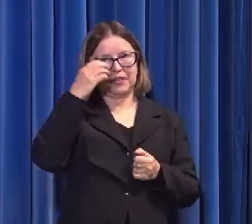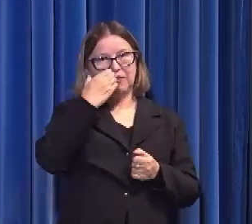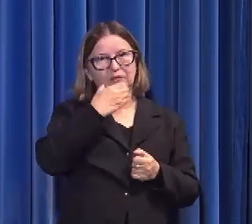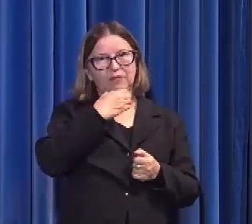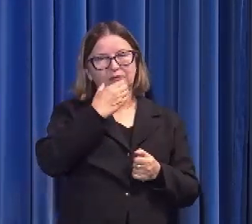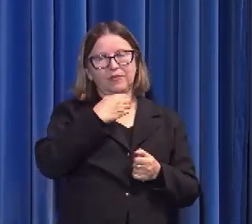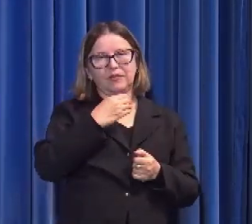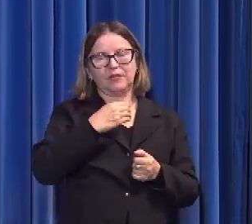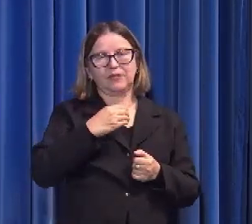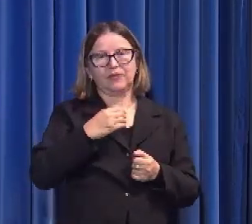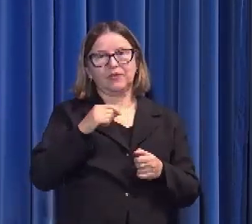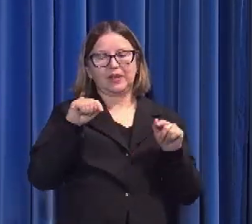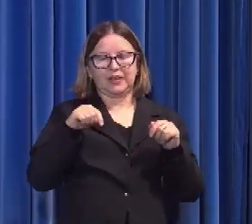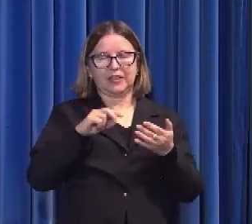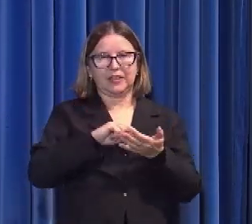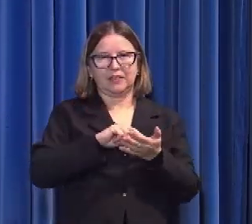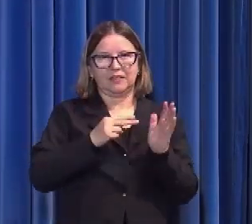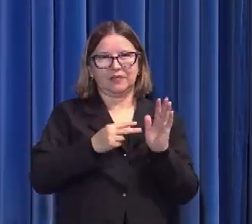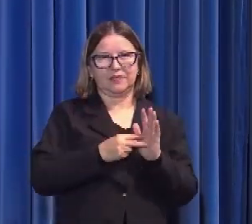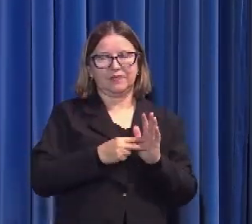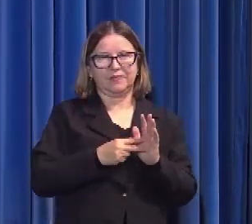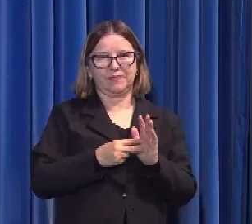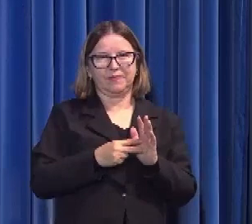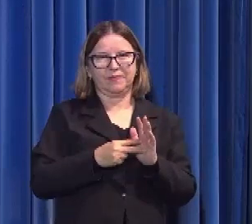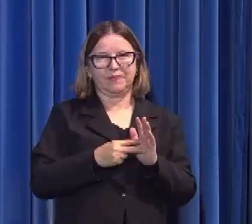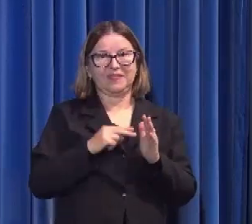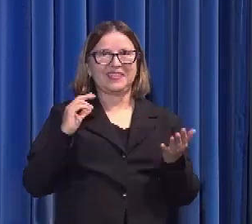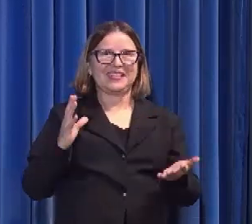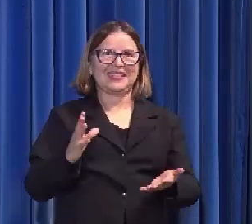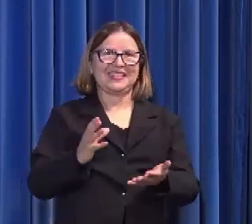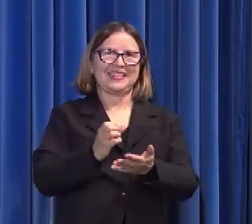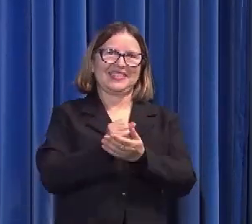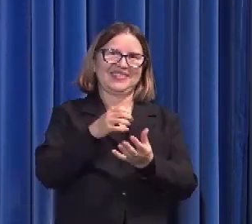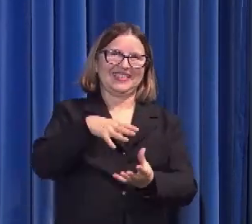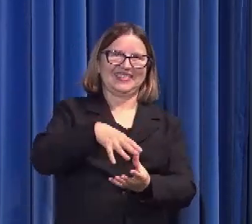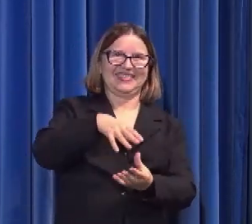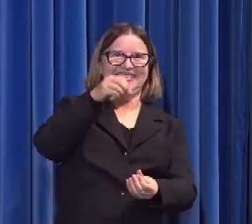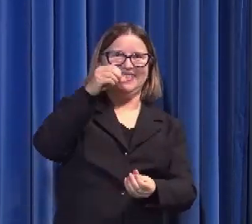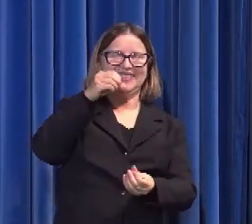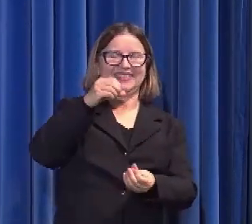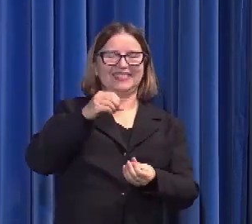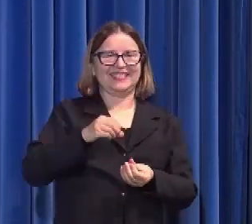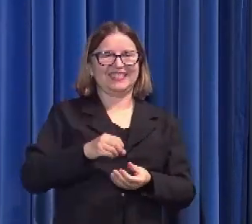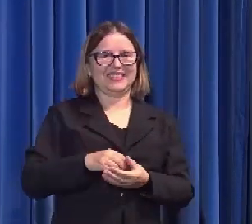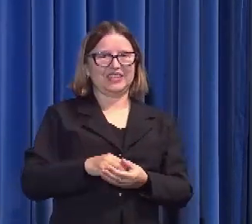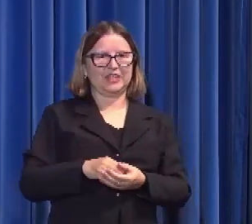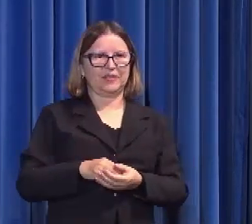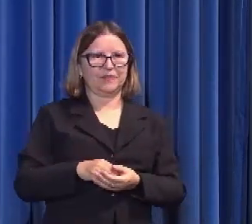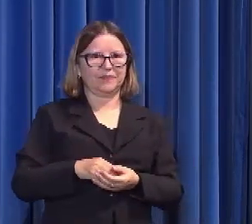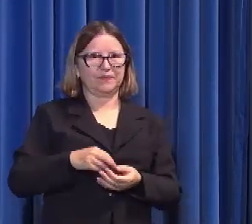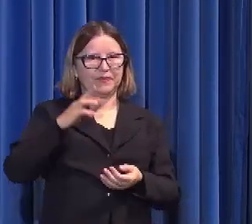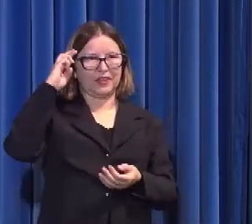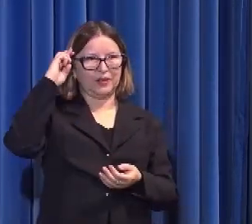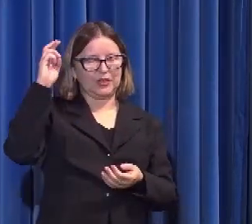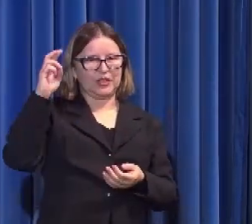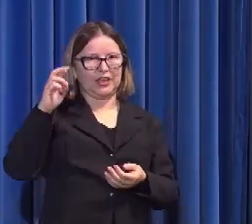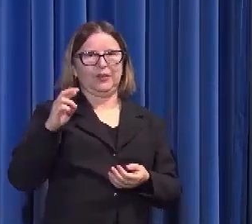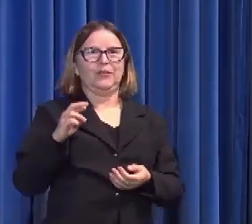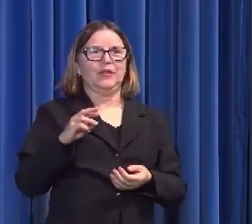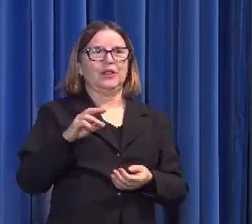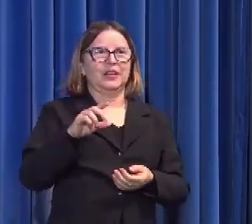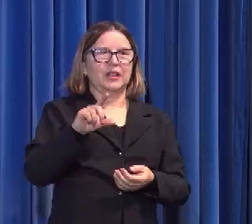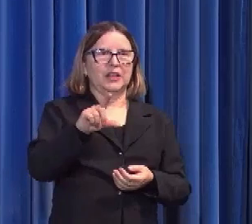aqui significa salvação de almas e o Senhor escolheu os